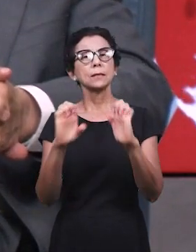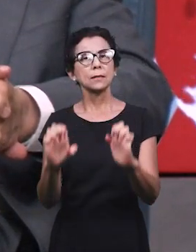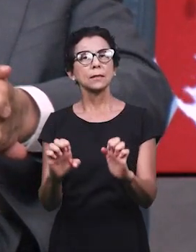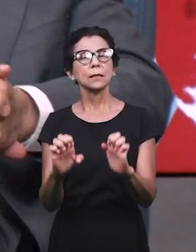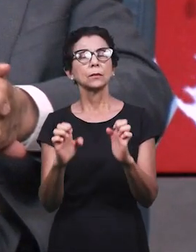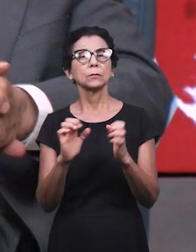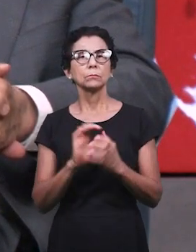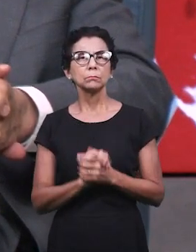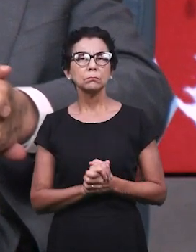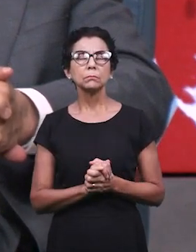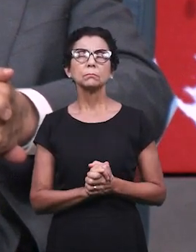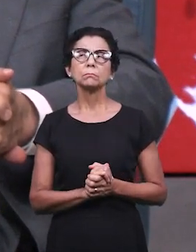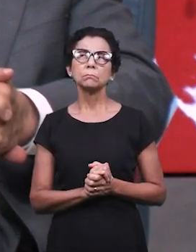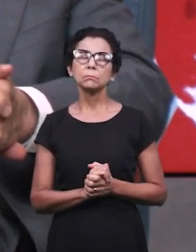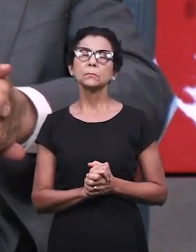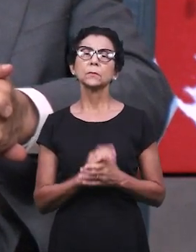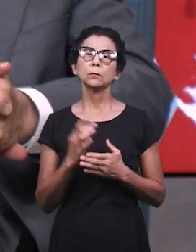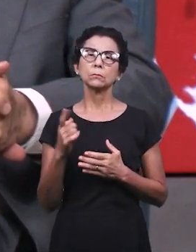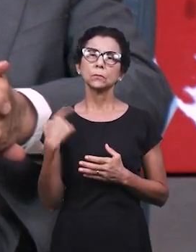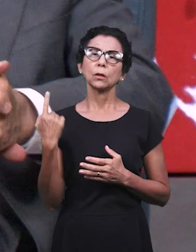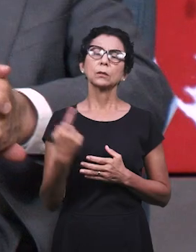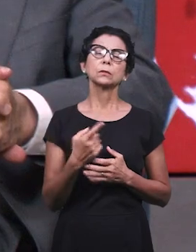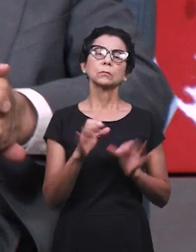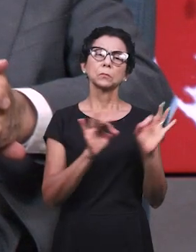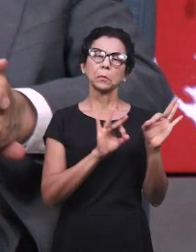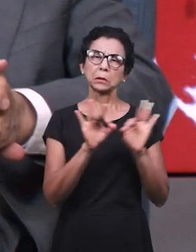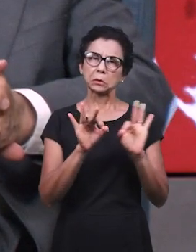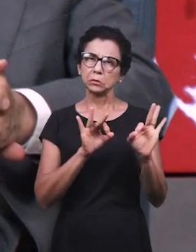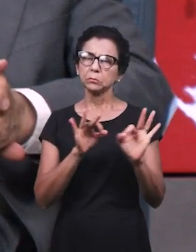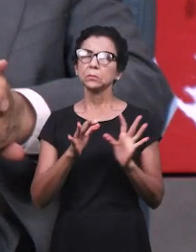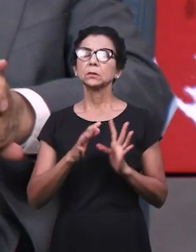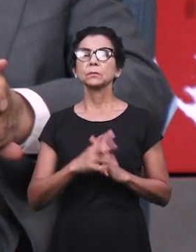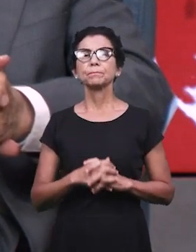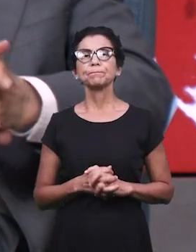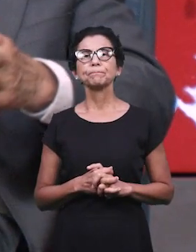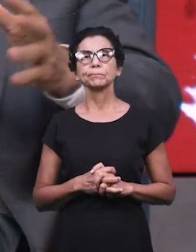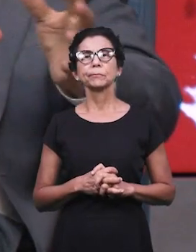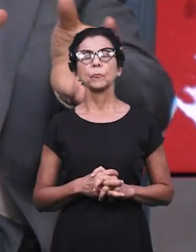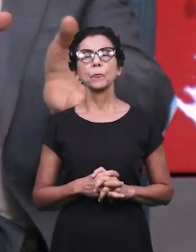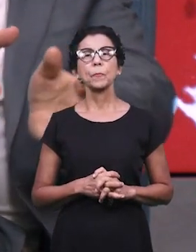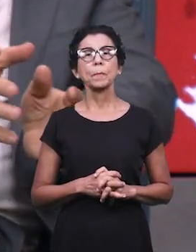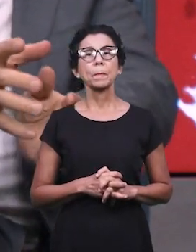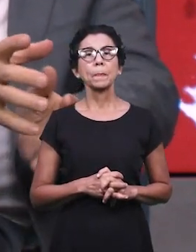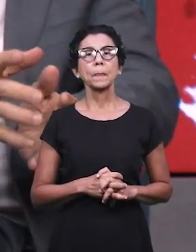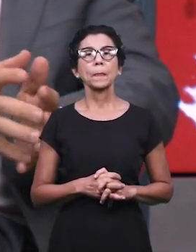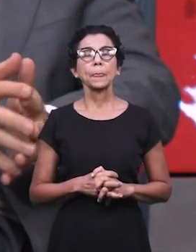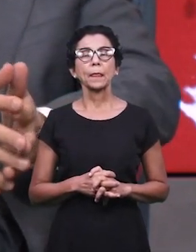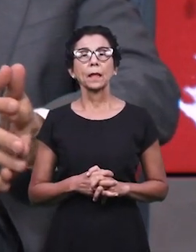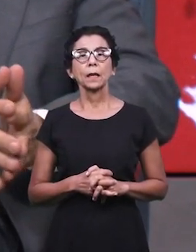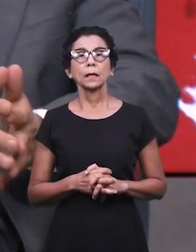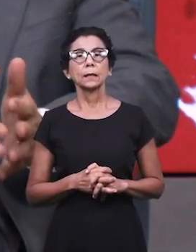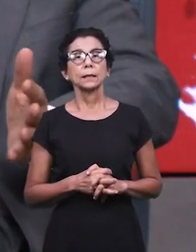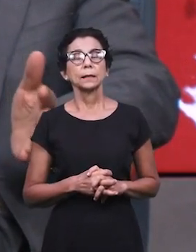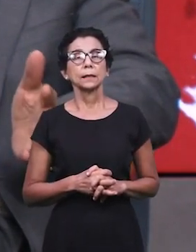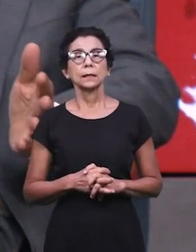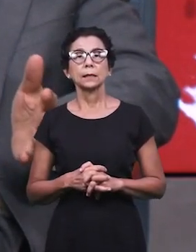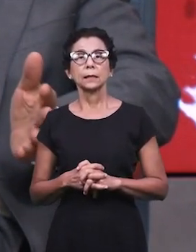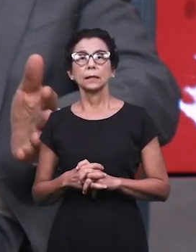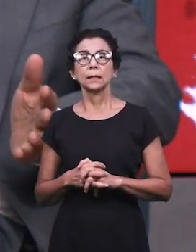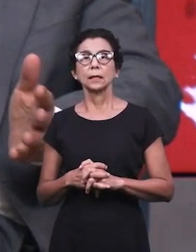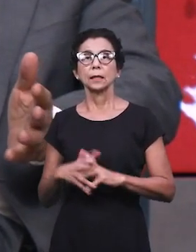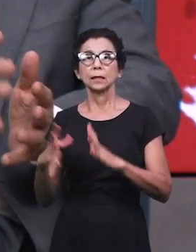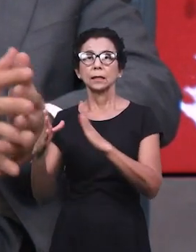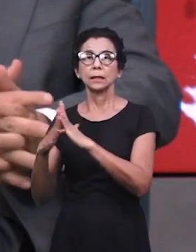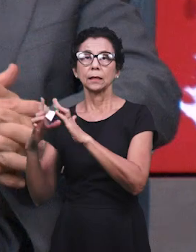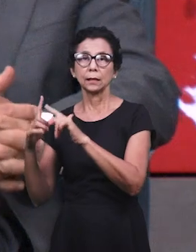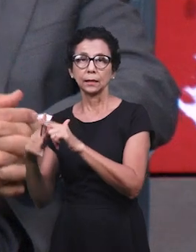preparativos para aquele culto, à noite de evangelização, e havia um grupo de irmãos na igreja que eram professores